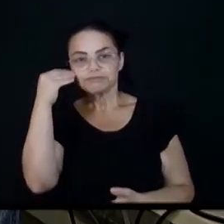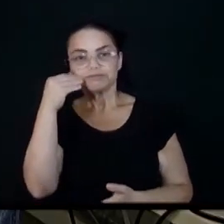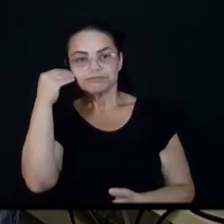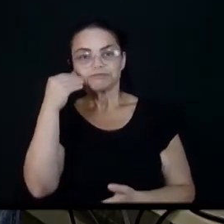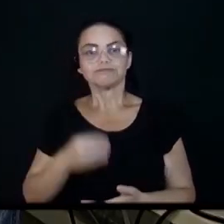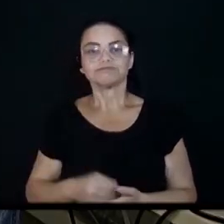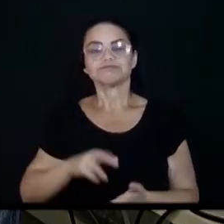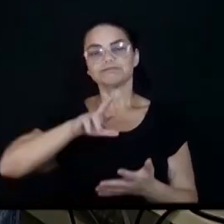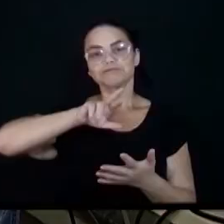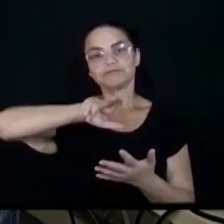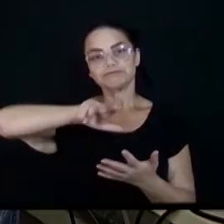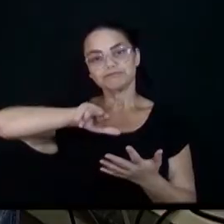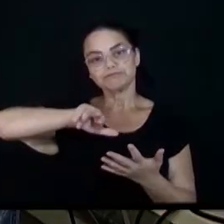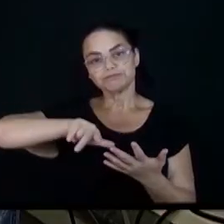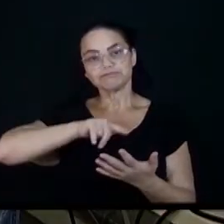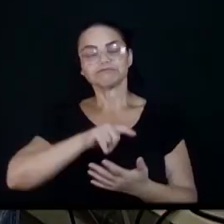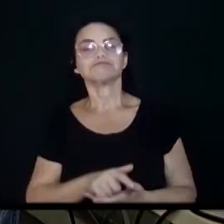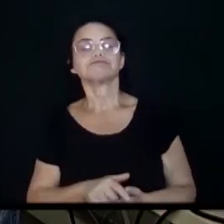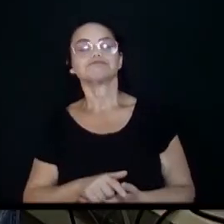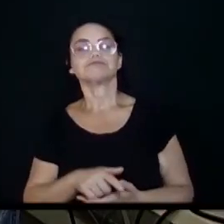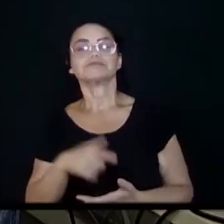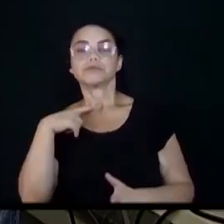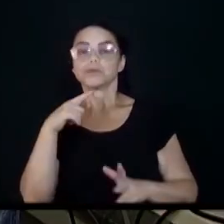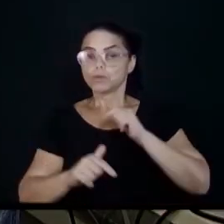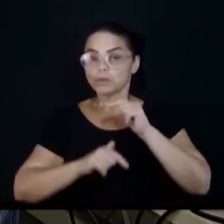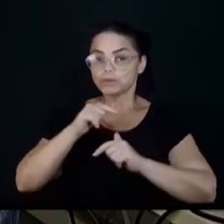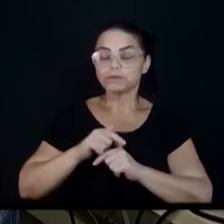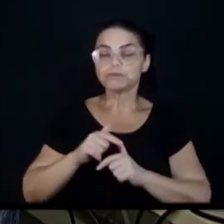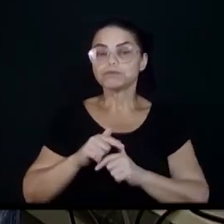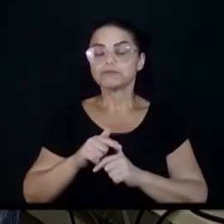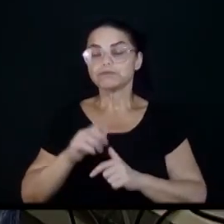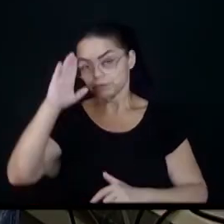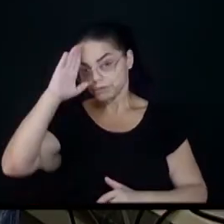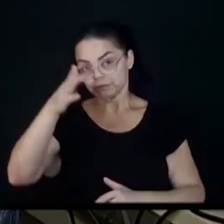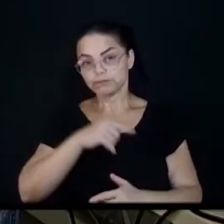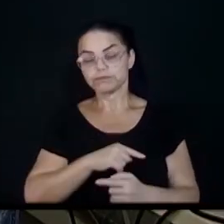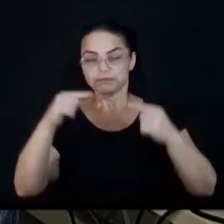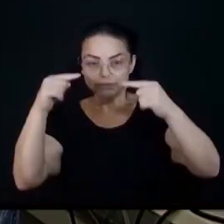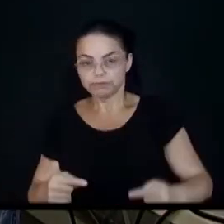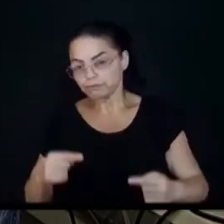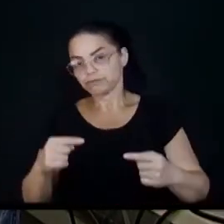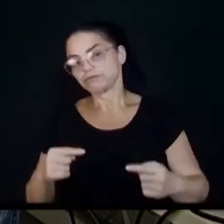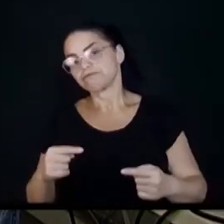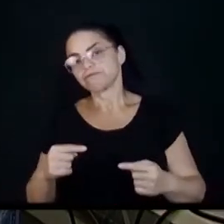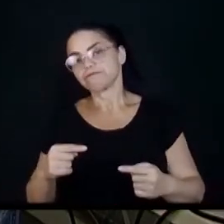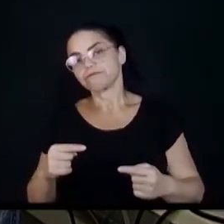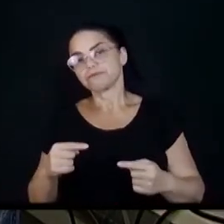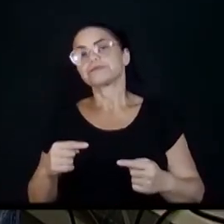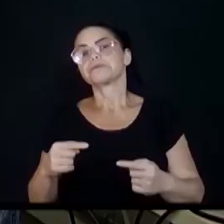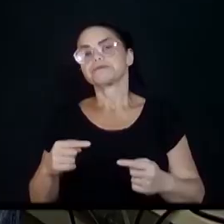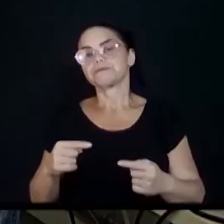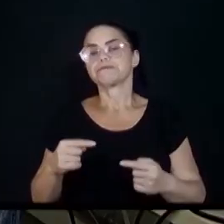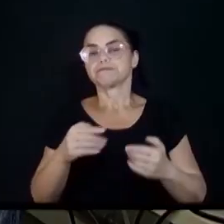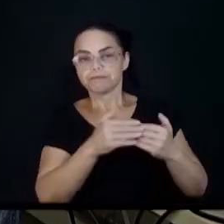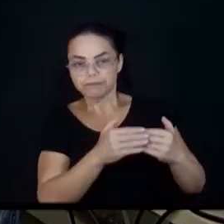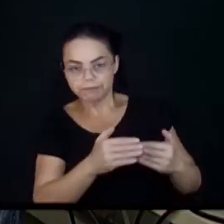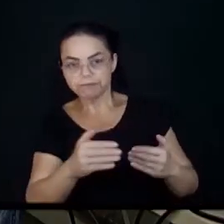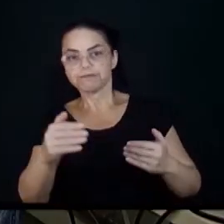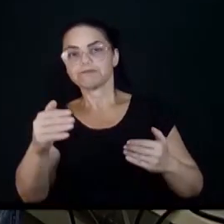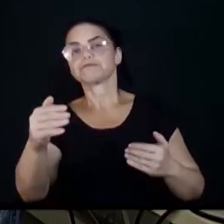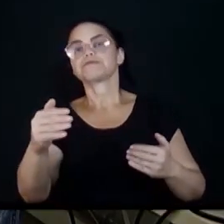que você já atuou, qual é o principal desafio, assim, e daqui para frente, pensando nesse tema,